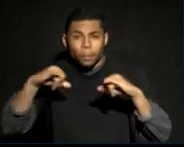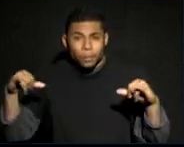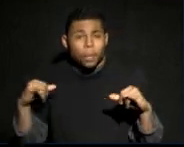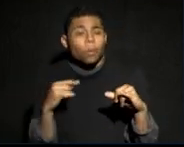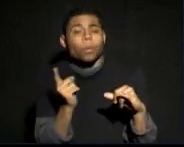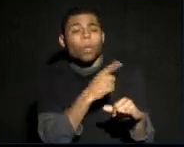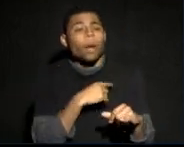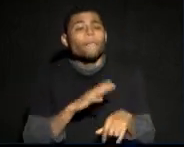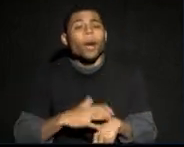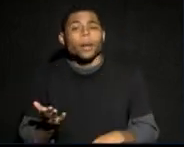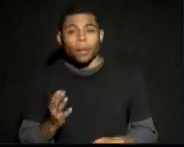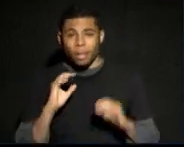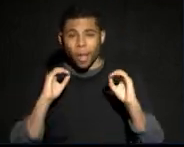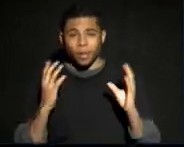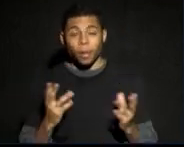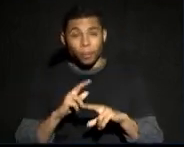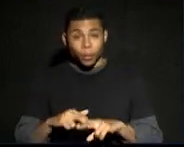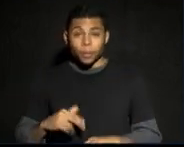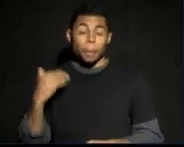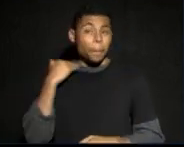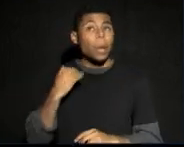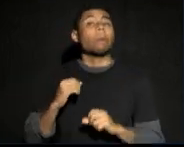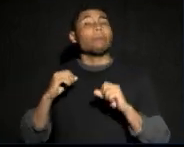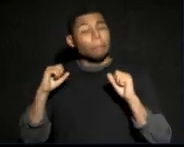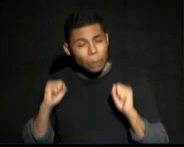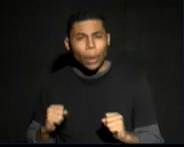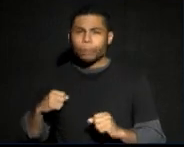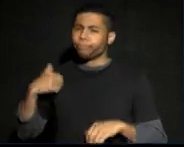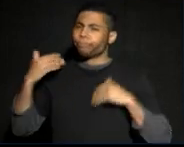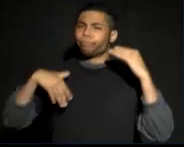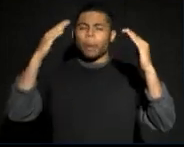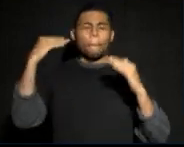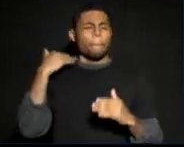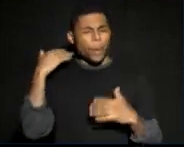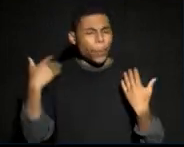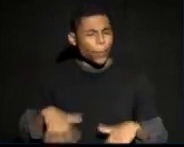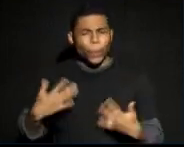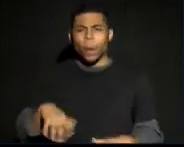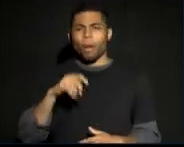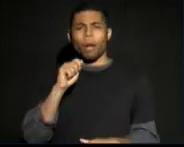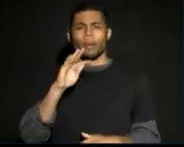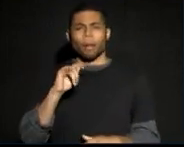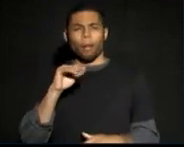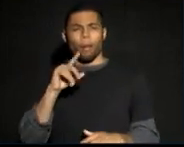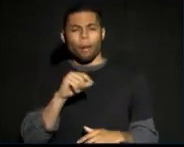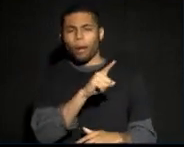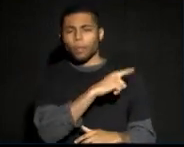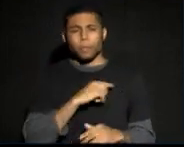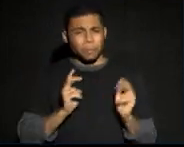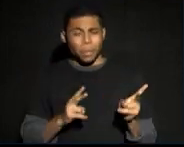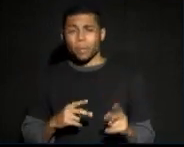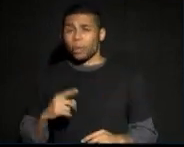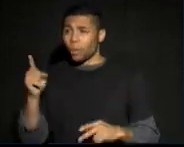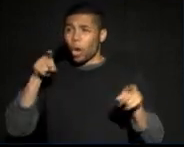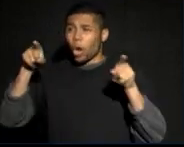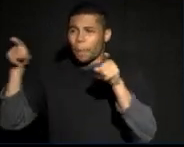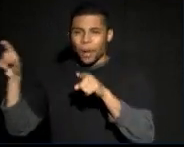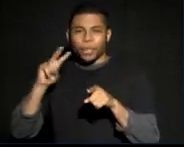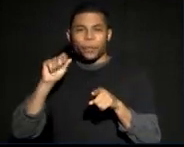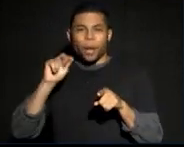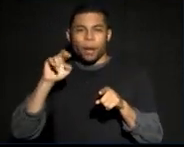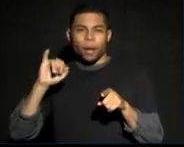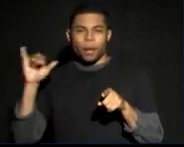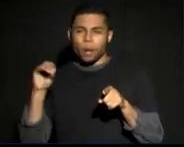nada assim banco tem um potencial enorme de continuar sendo o banco de atacado segundo piso não competindo no